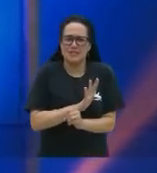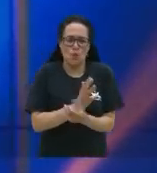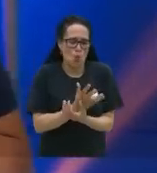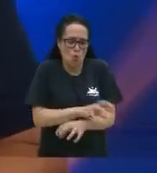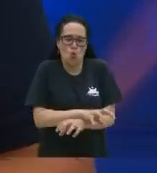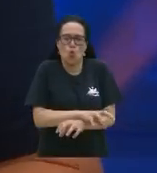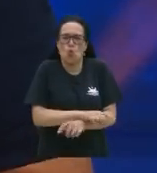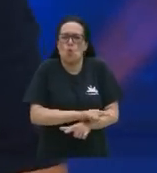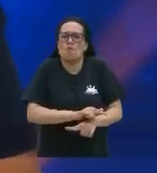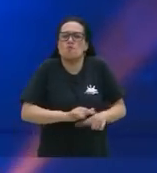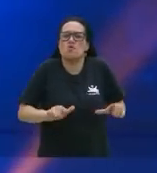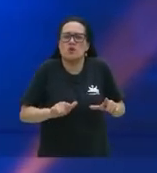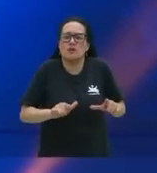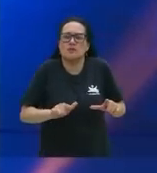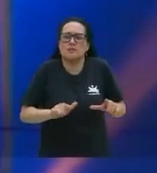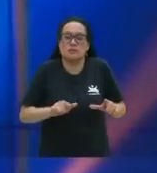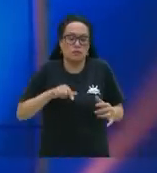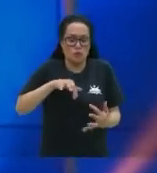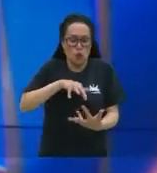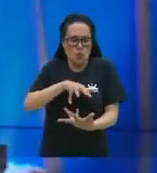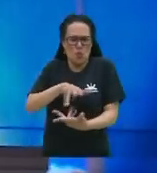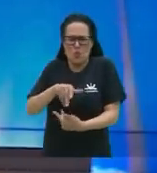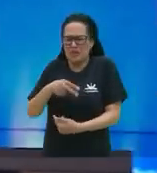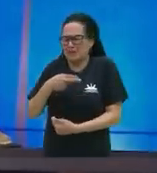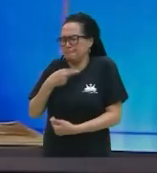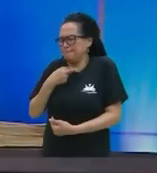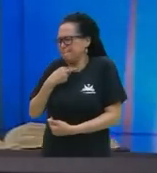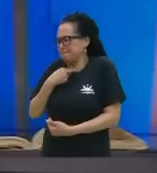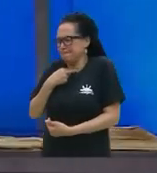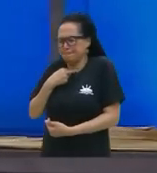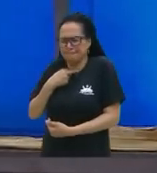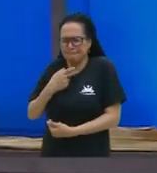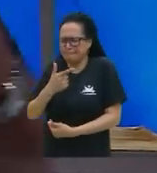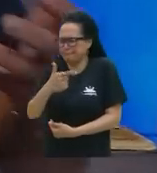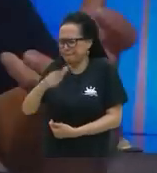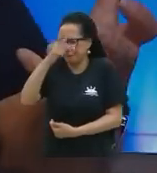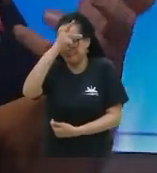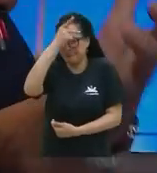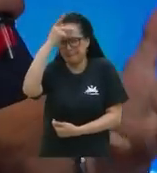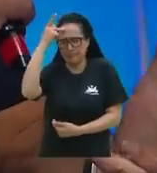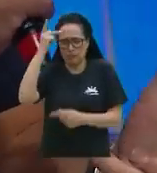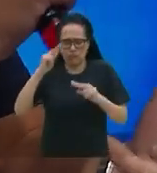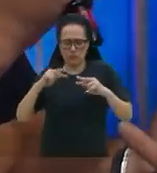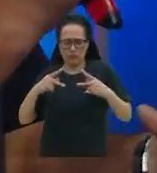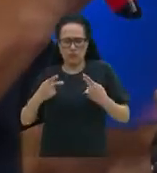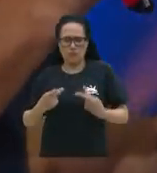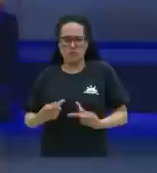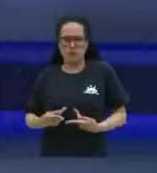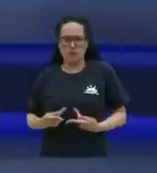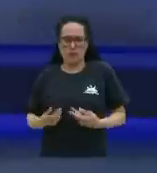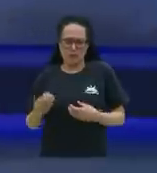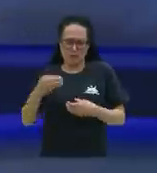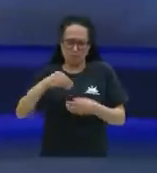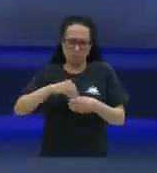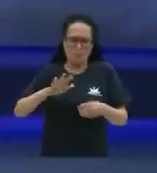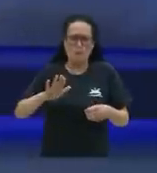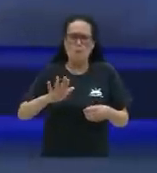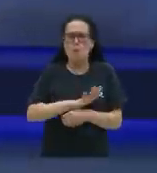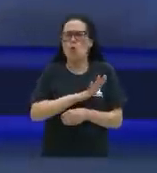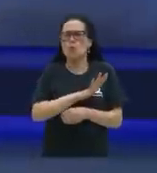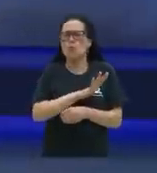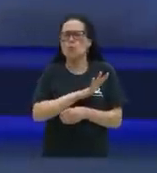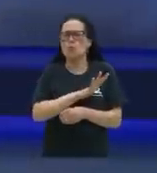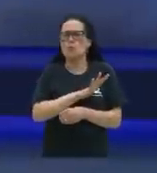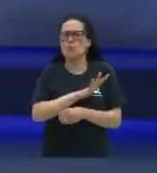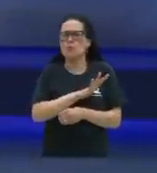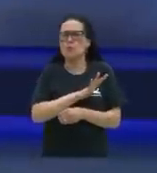a sua alma é muito grande. Nenhum amor humano é capaz de preencher esse vazio do amor